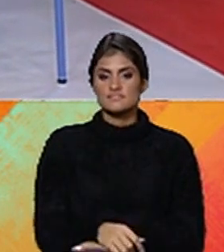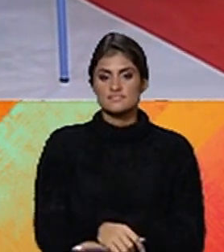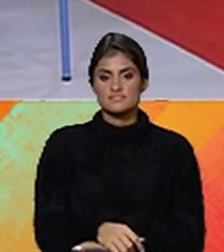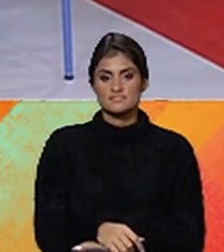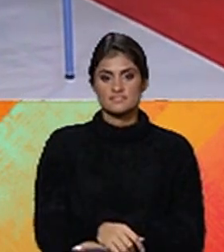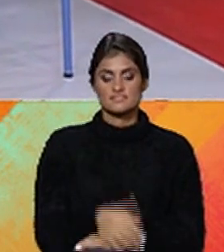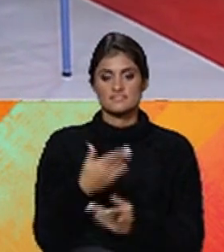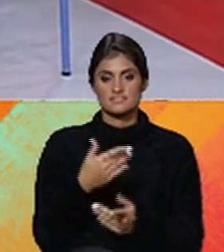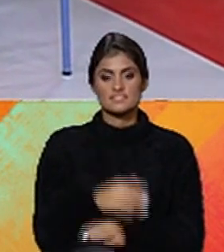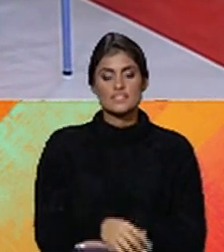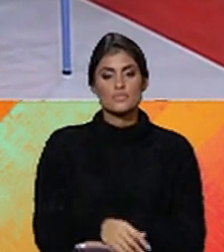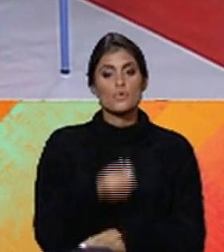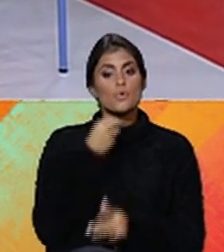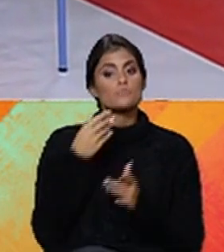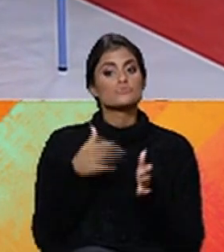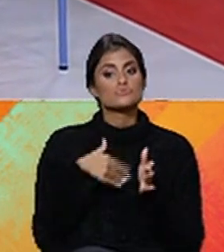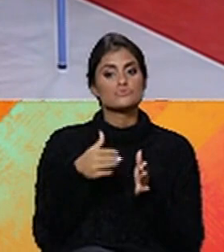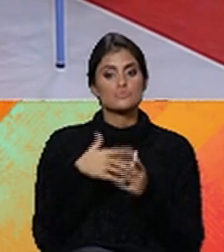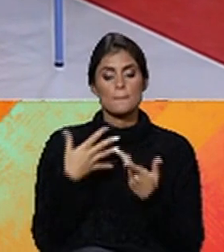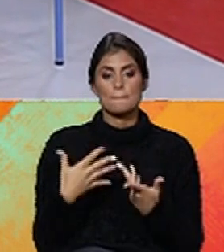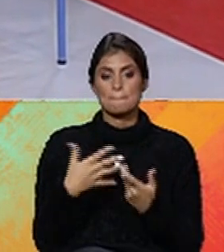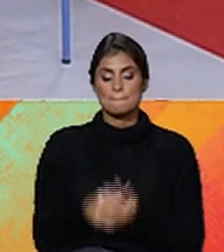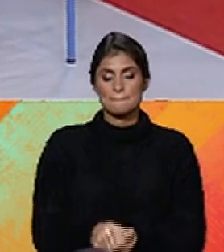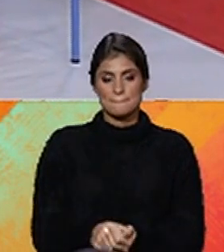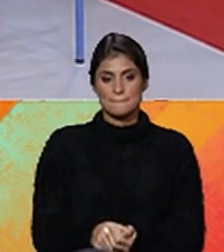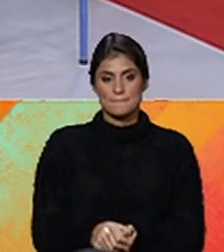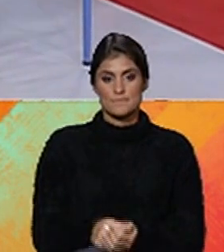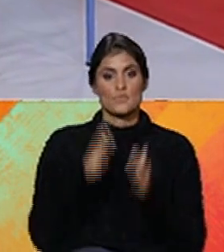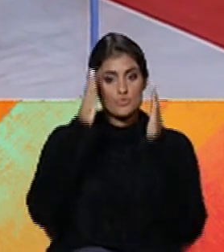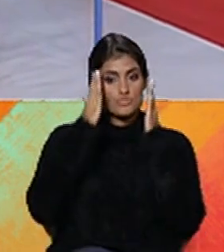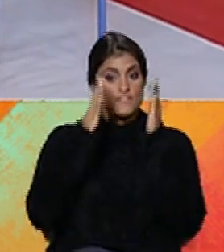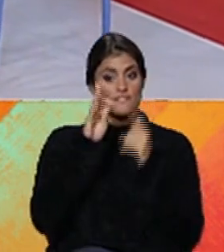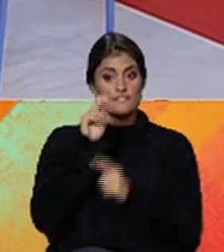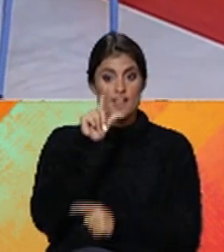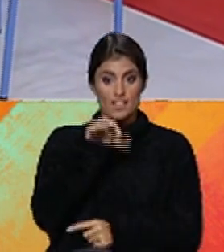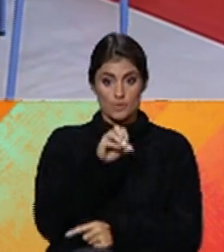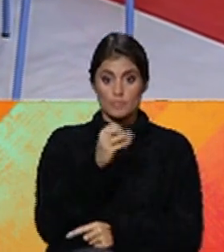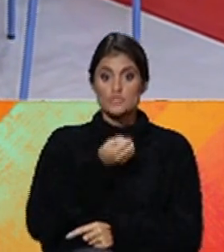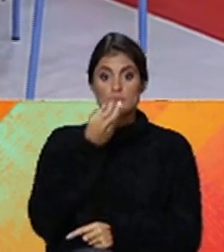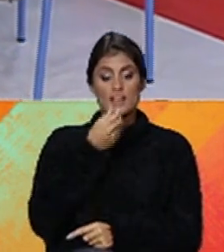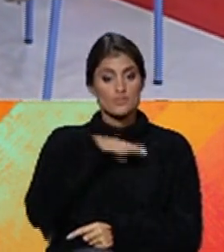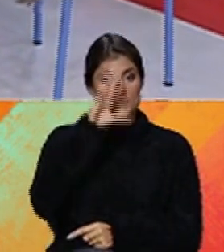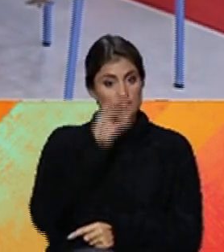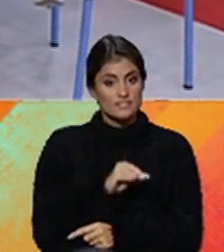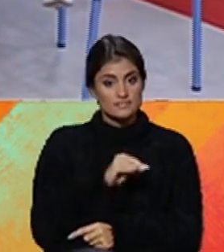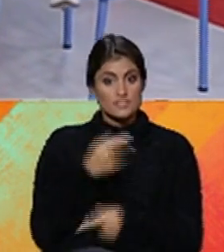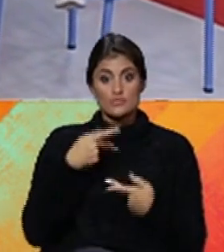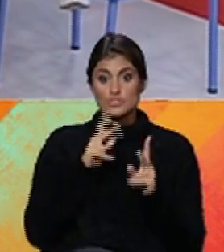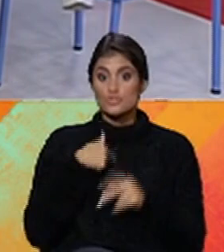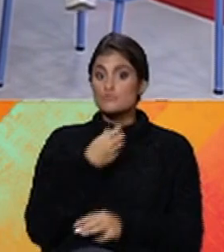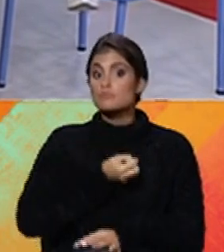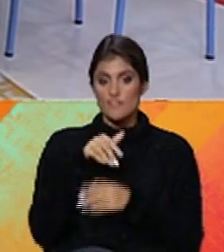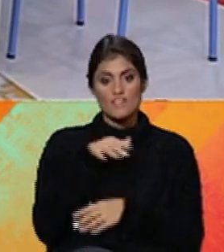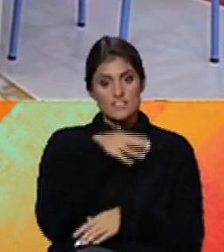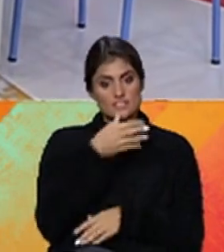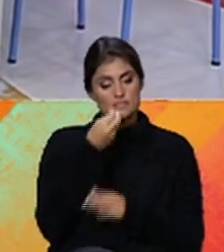absoluta. Então, como é que se faz, Joana? Então, o chefe Hélio está aqui para explicar. Não sei se... Autoriza-me que eu explique.